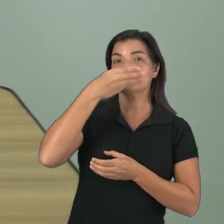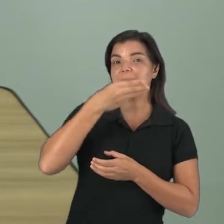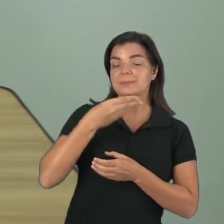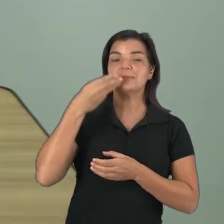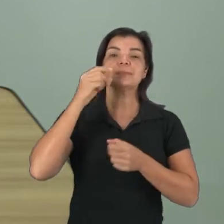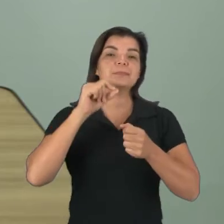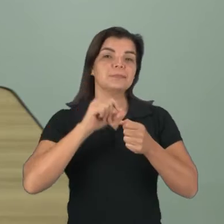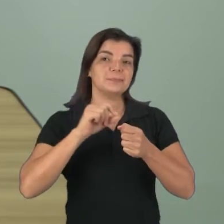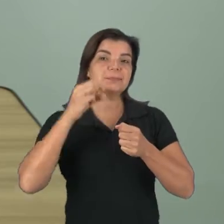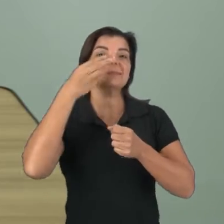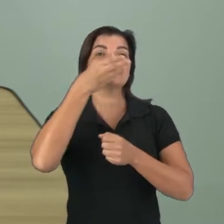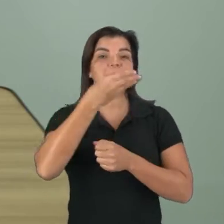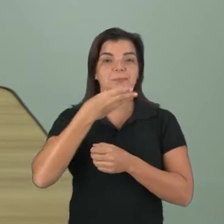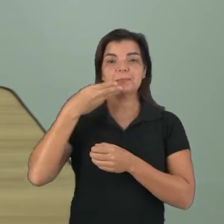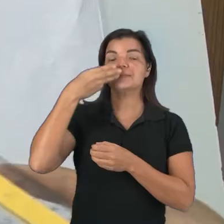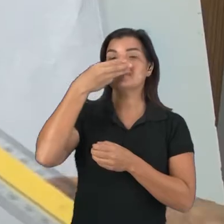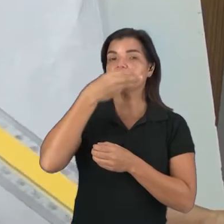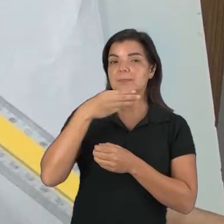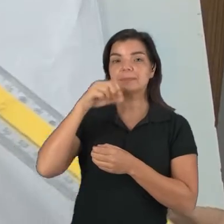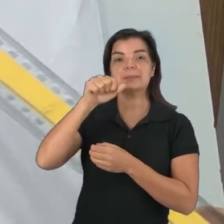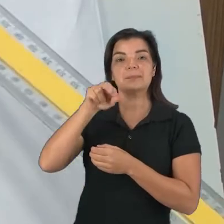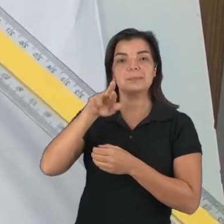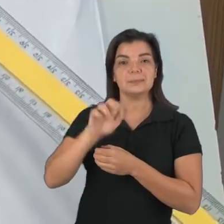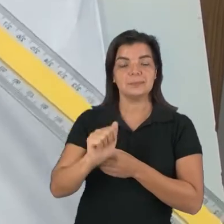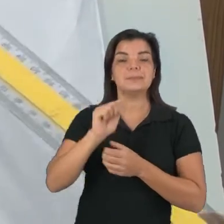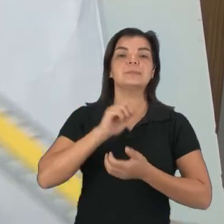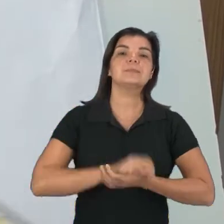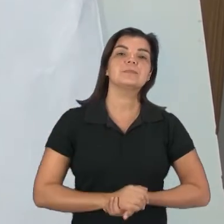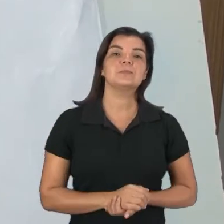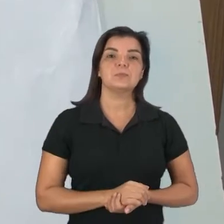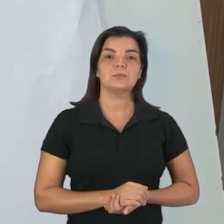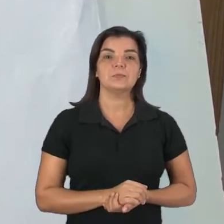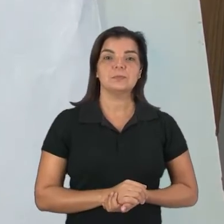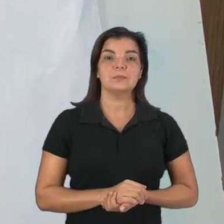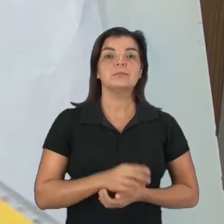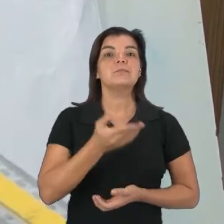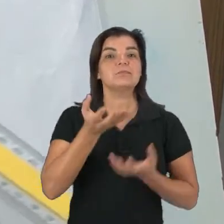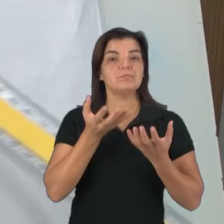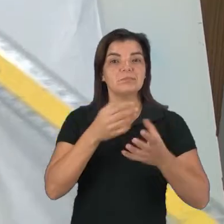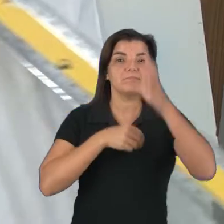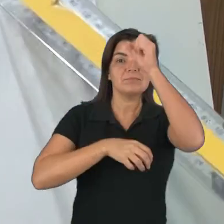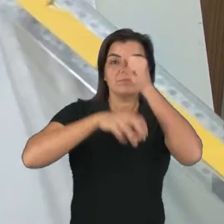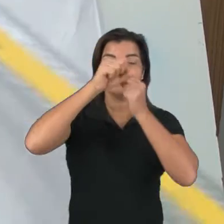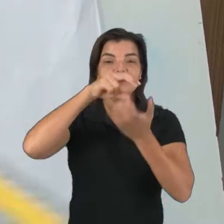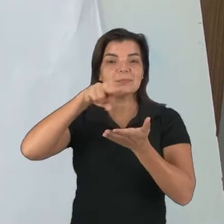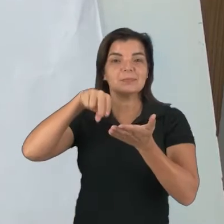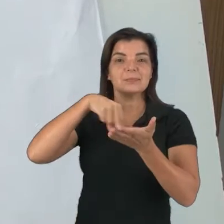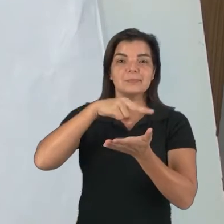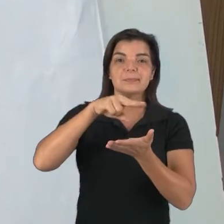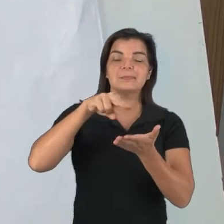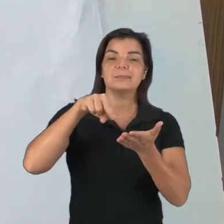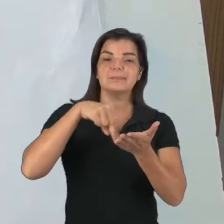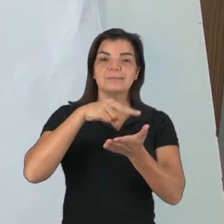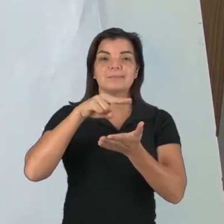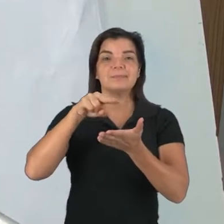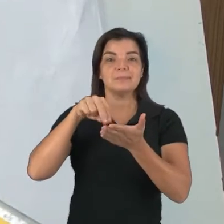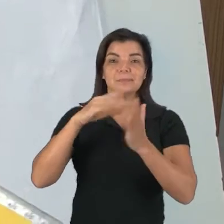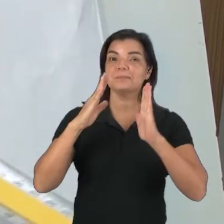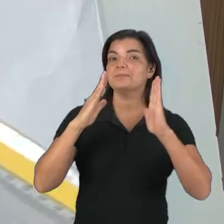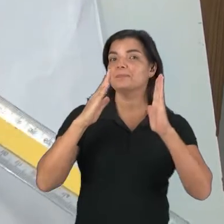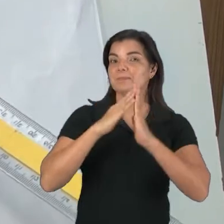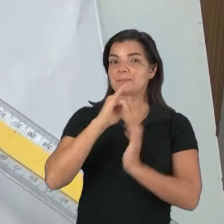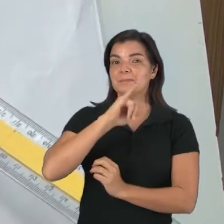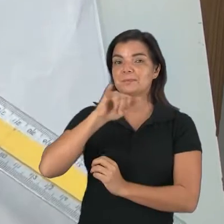doce Sinhá faz doce Sinhá faz doce tem a Maria quem quiser aprender a dançar vai à